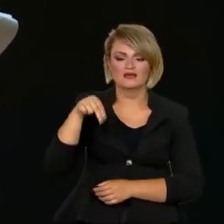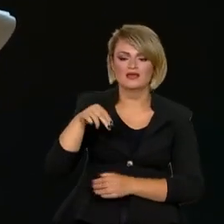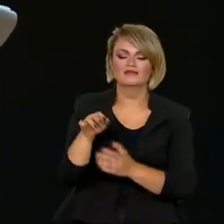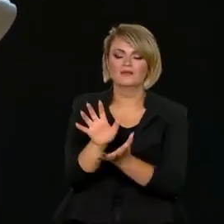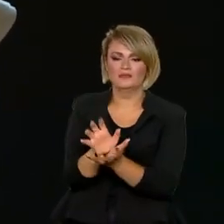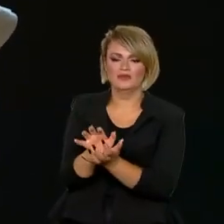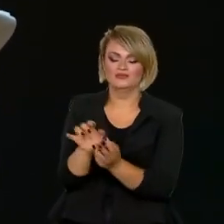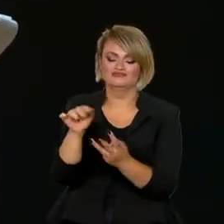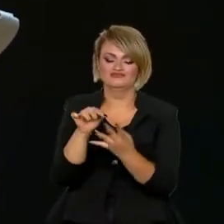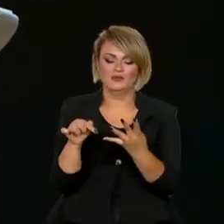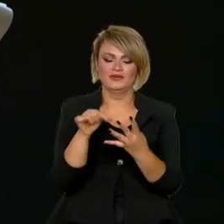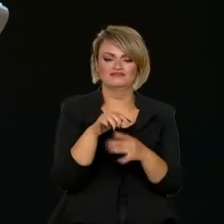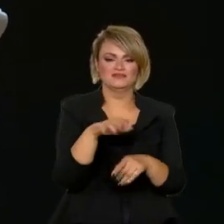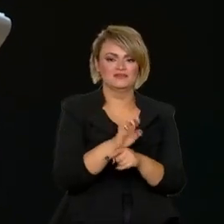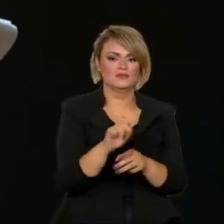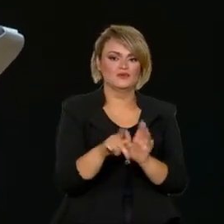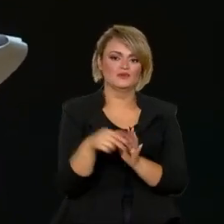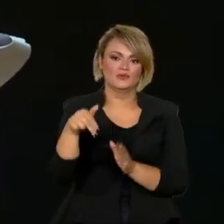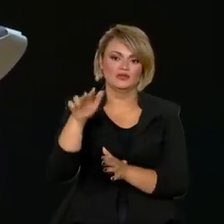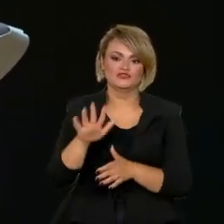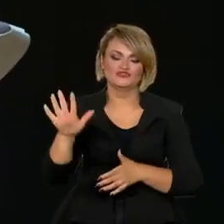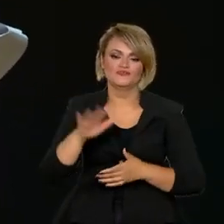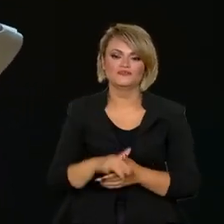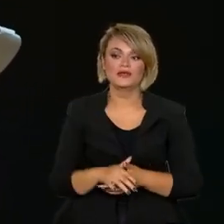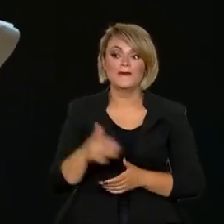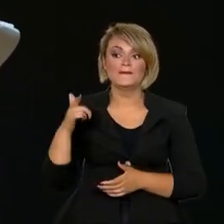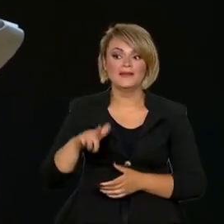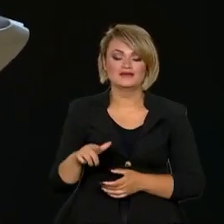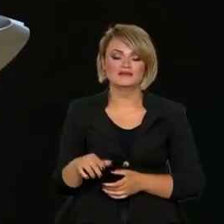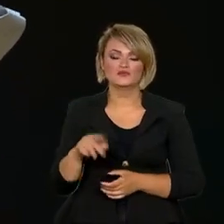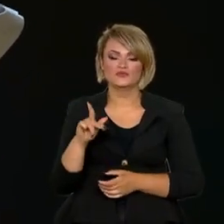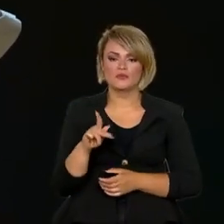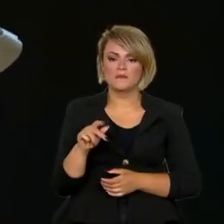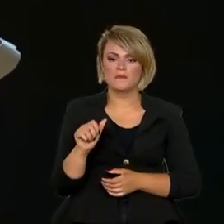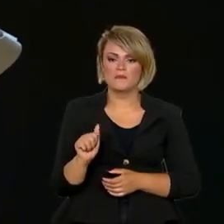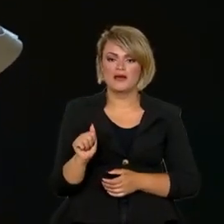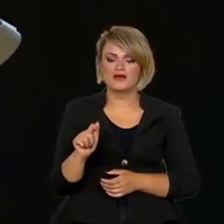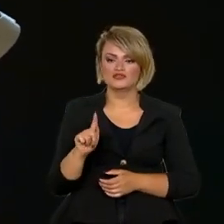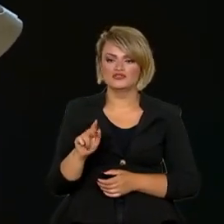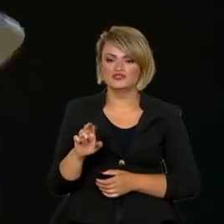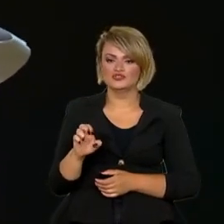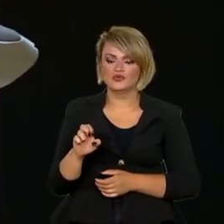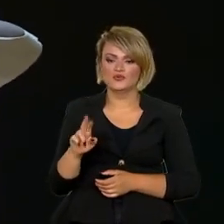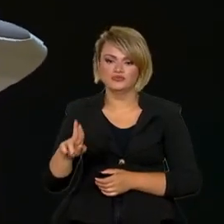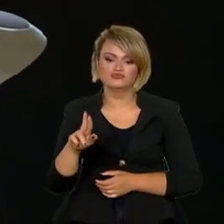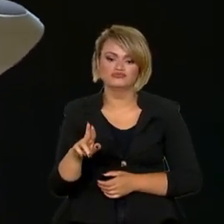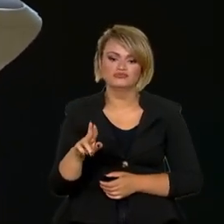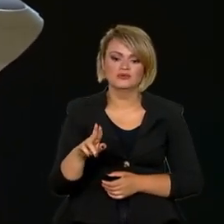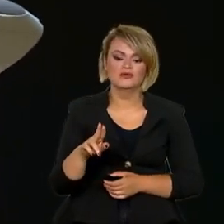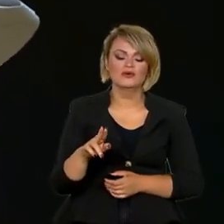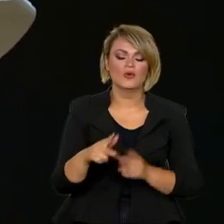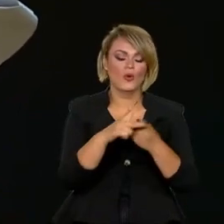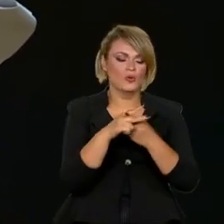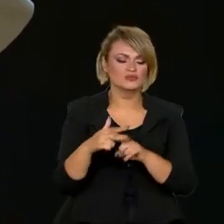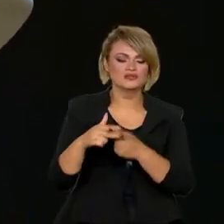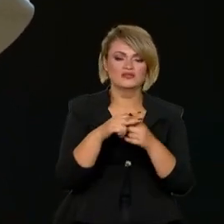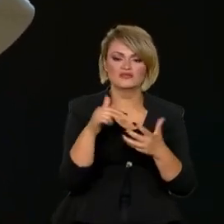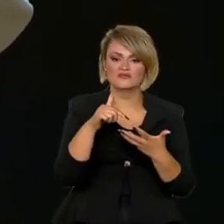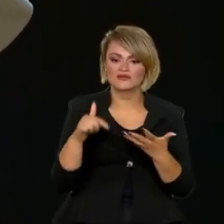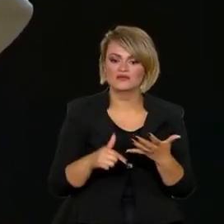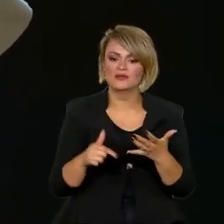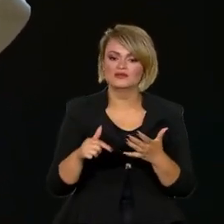Além disso, vamos começar a adutora do Pajeú, a segunda fase da segunda etapa, a recuperação da Galeria Monteiro,